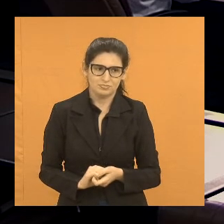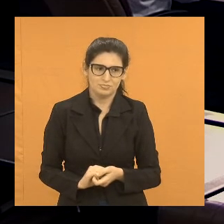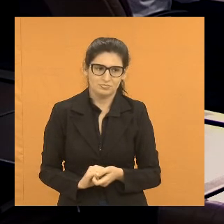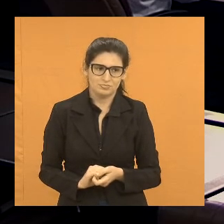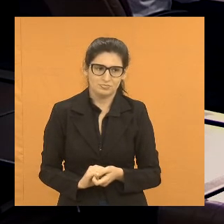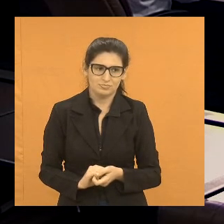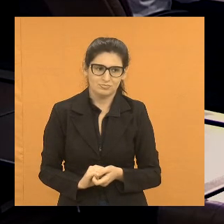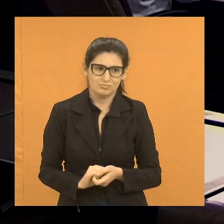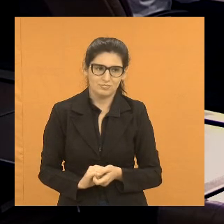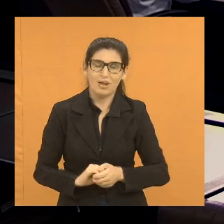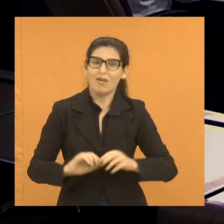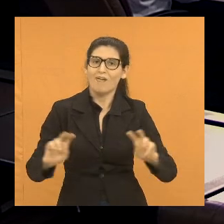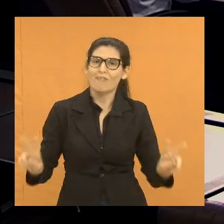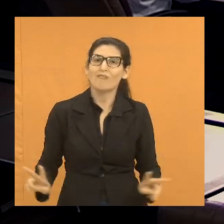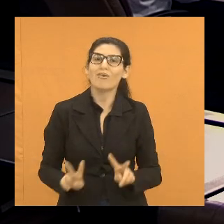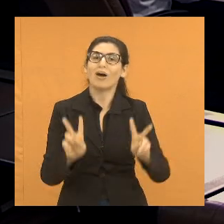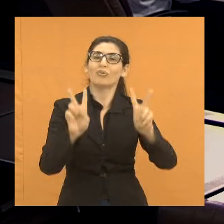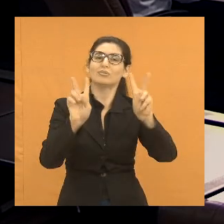é quem está aqui,